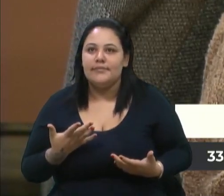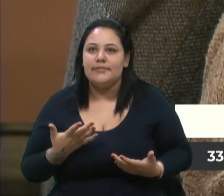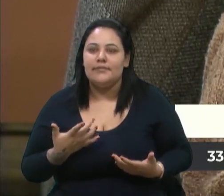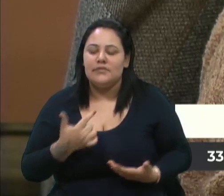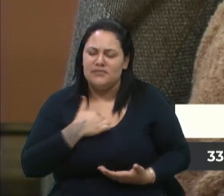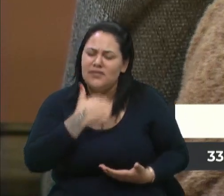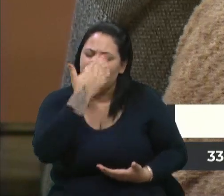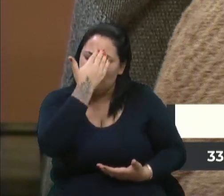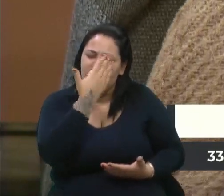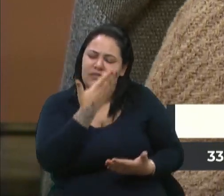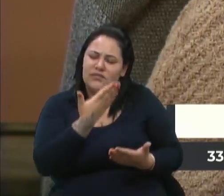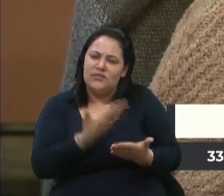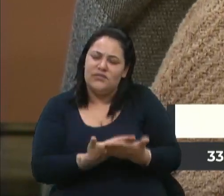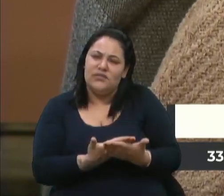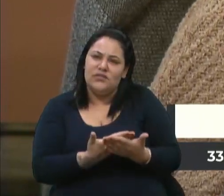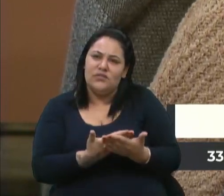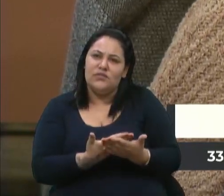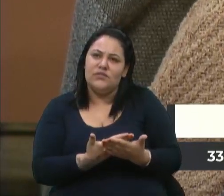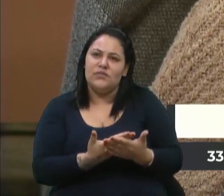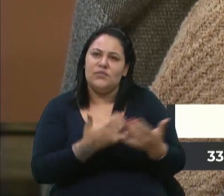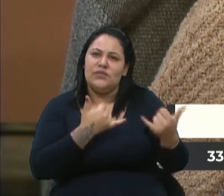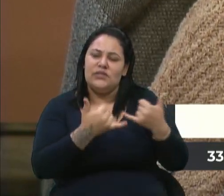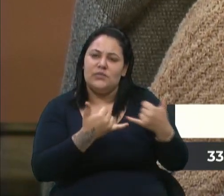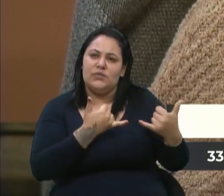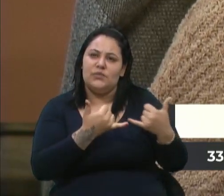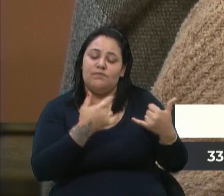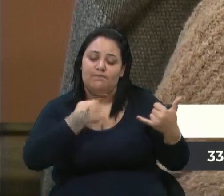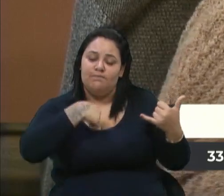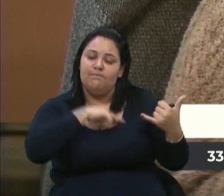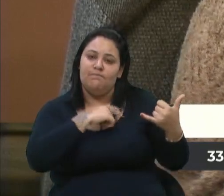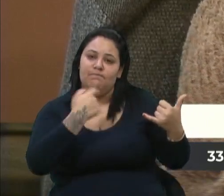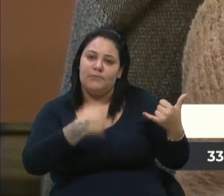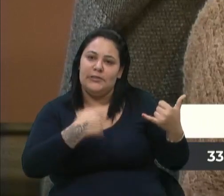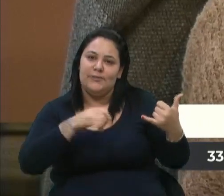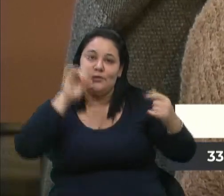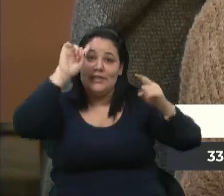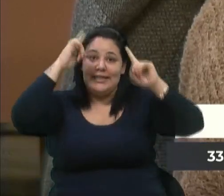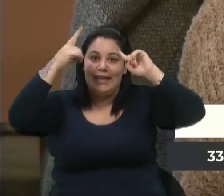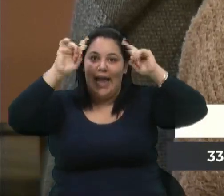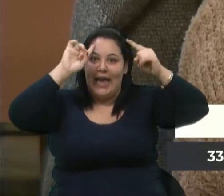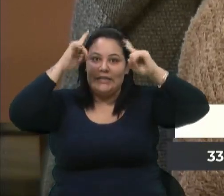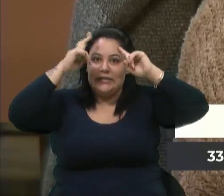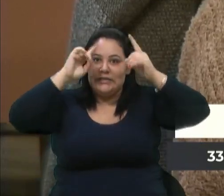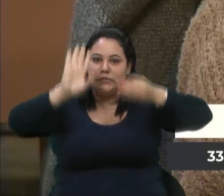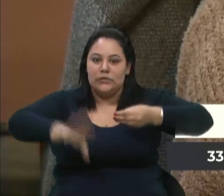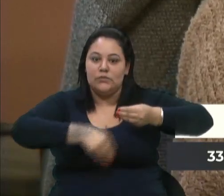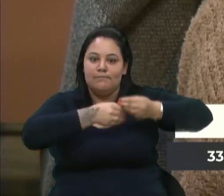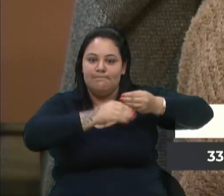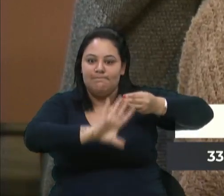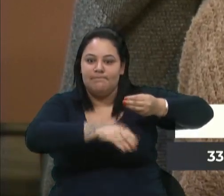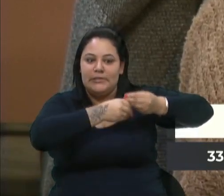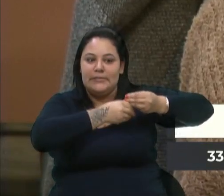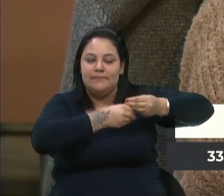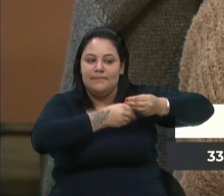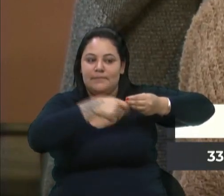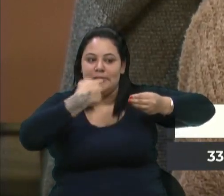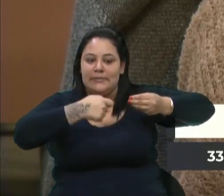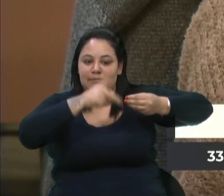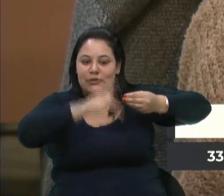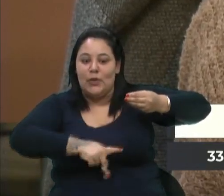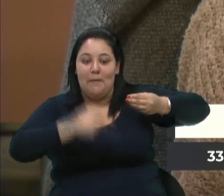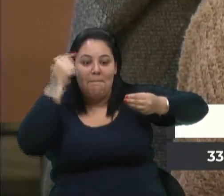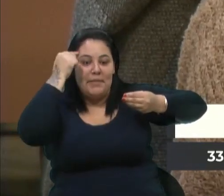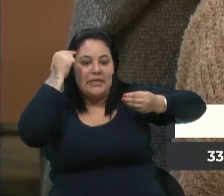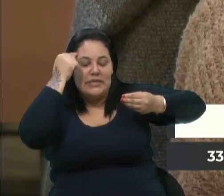Eu acredito, por exemplo, que nós precisamos de ideias, né? Hoje em dia precisa-se de gente pensante. O que a